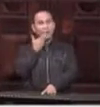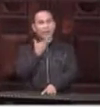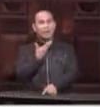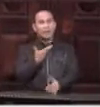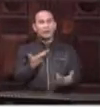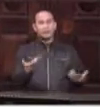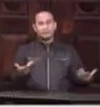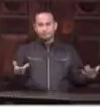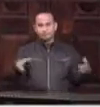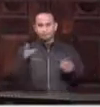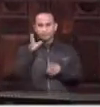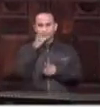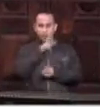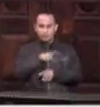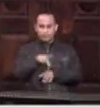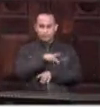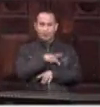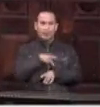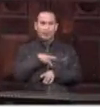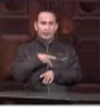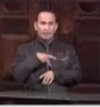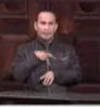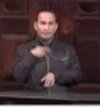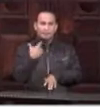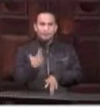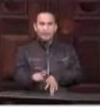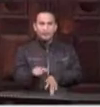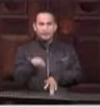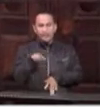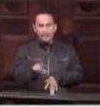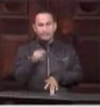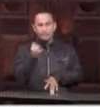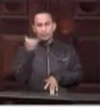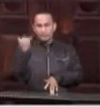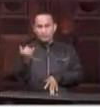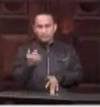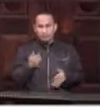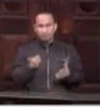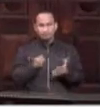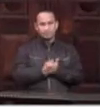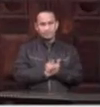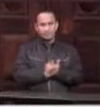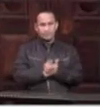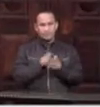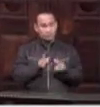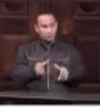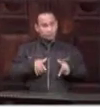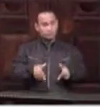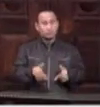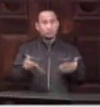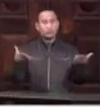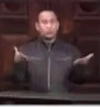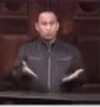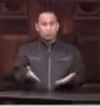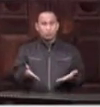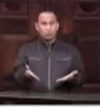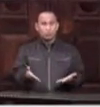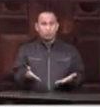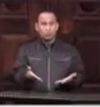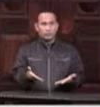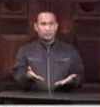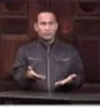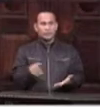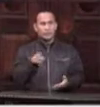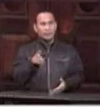país. E mais que isso, é necessário que a gente enfrente as situações que atualmente ainda